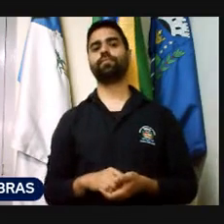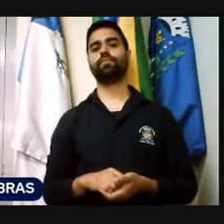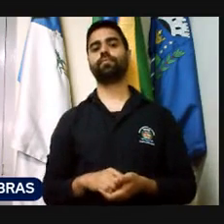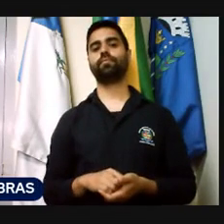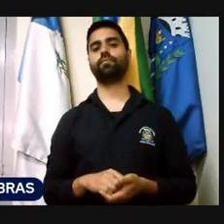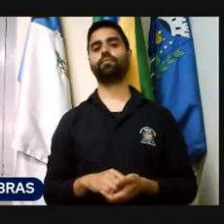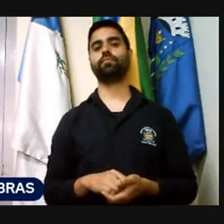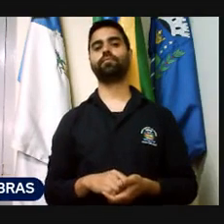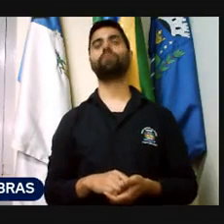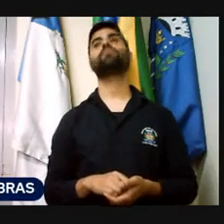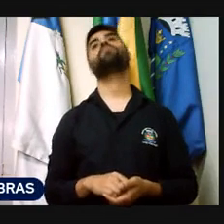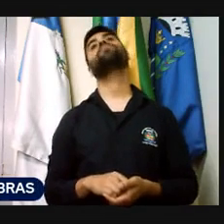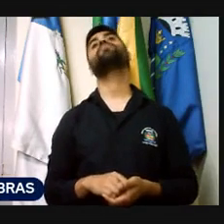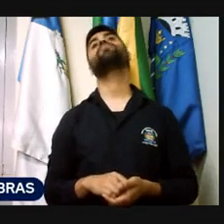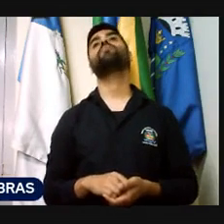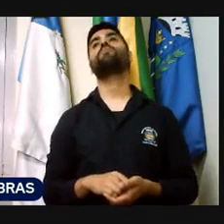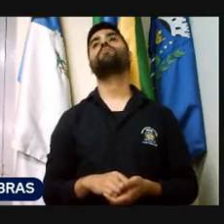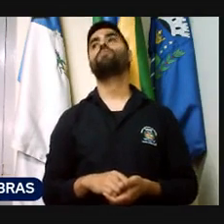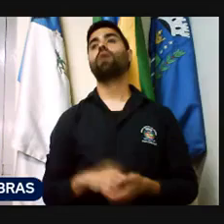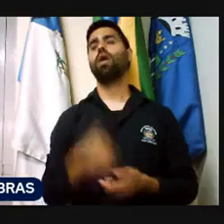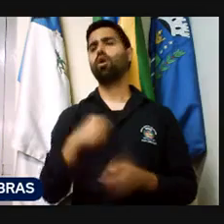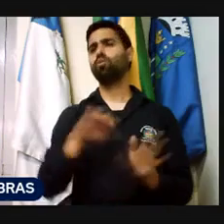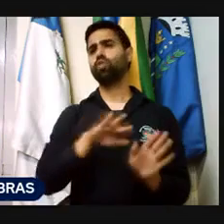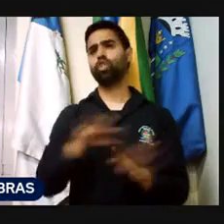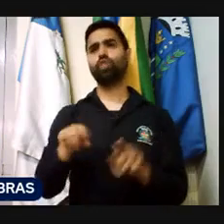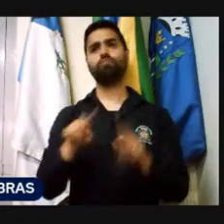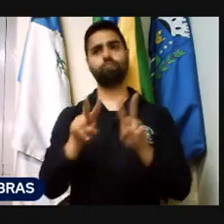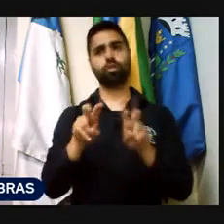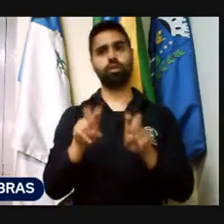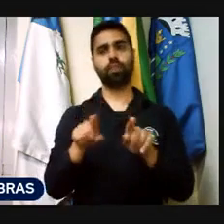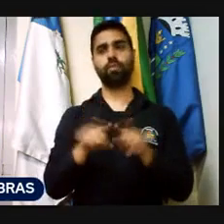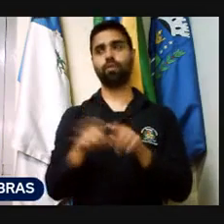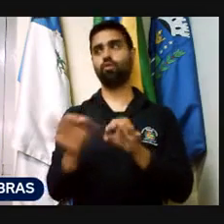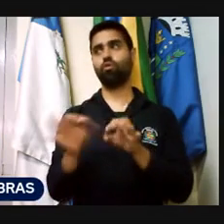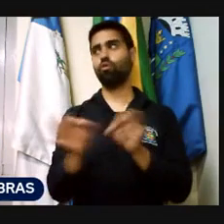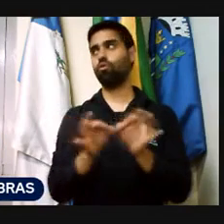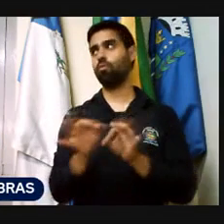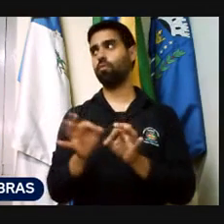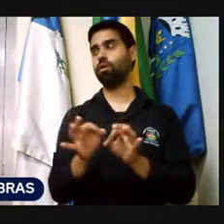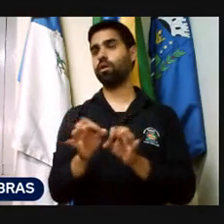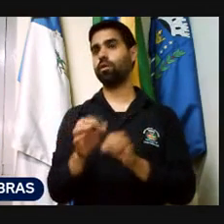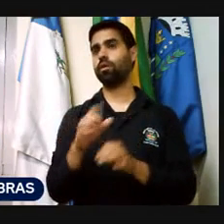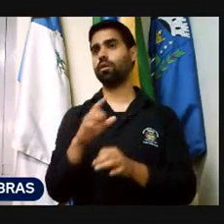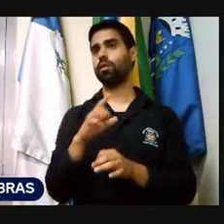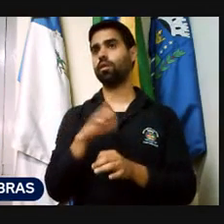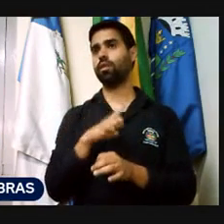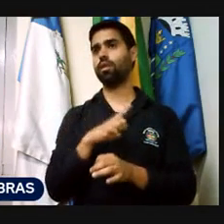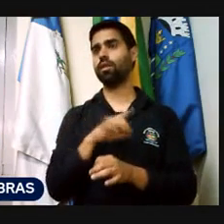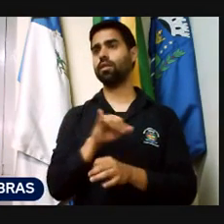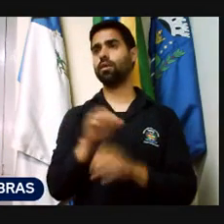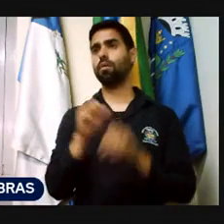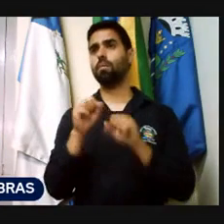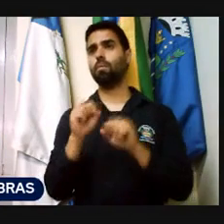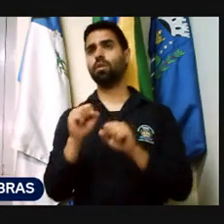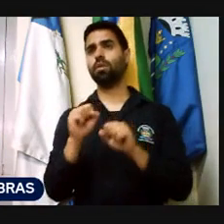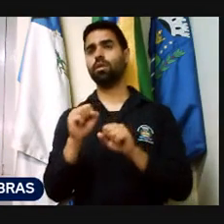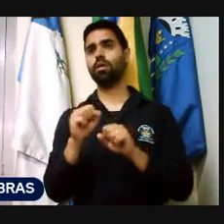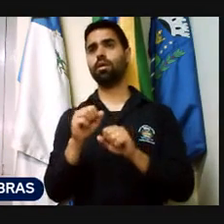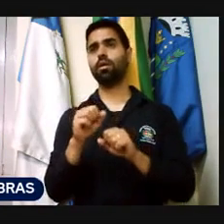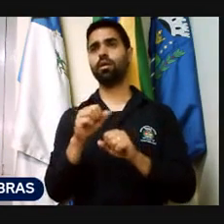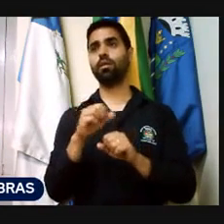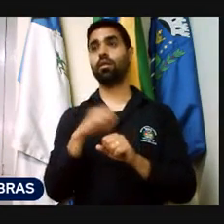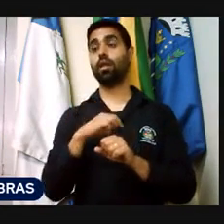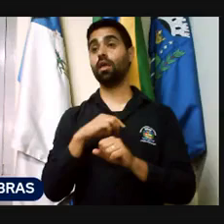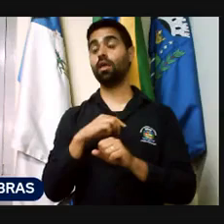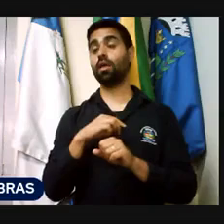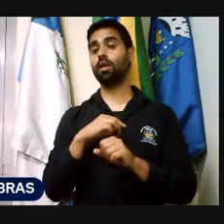aproveito o ensejo e retiro de pauta o projeto que concede a possibilidade de conceder aos